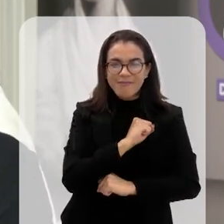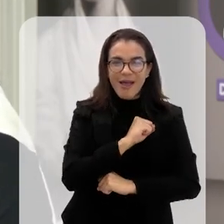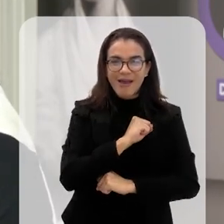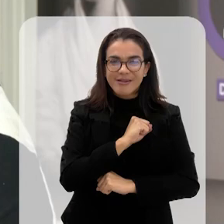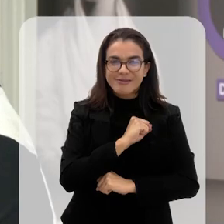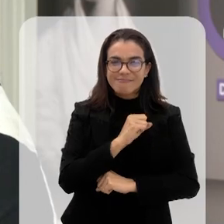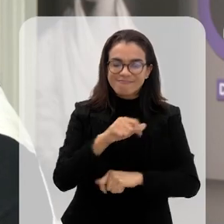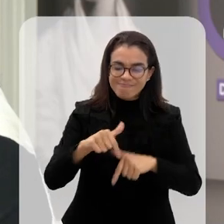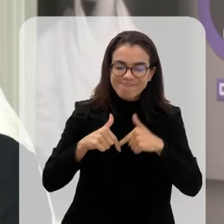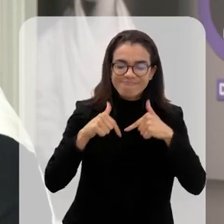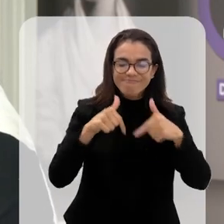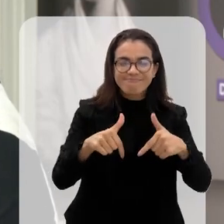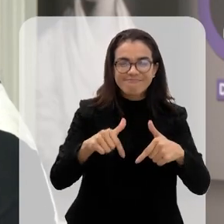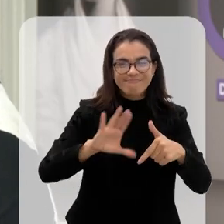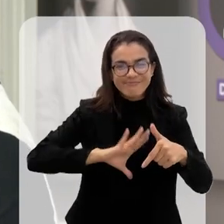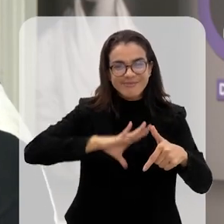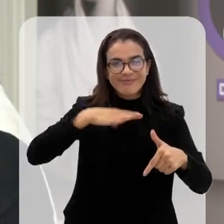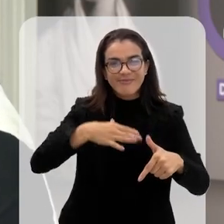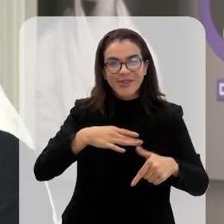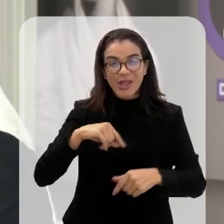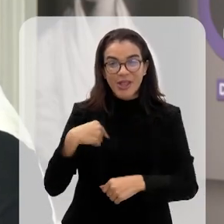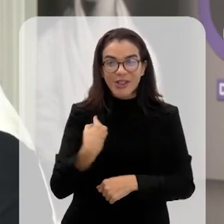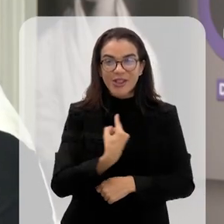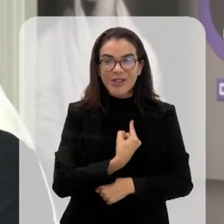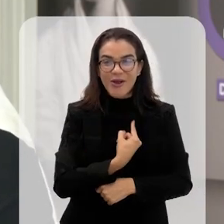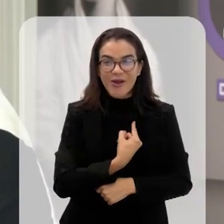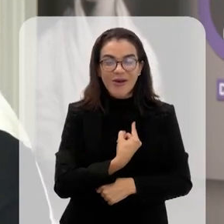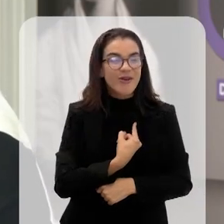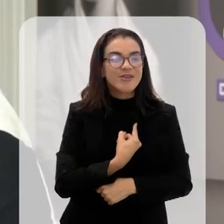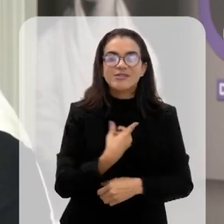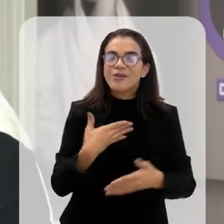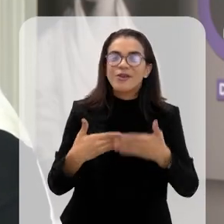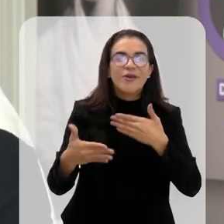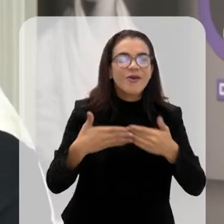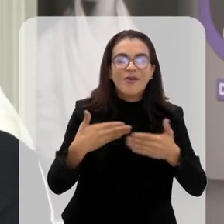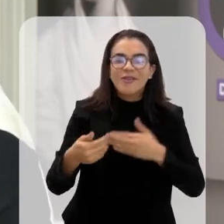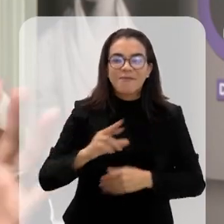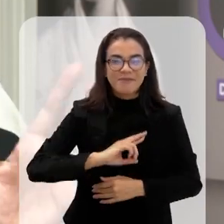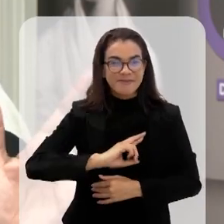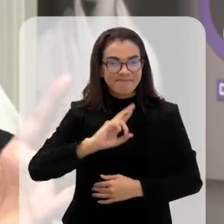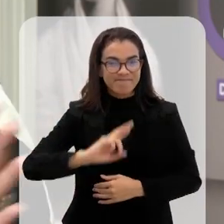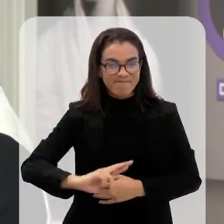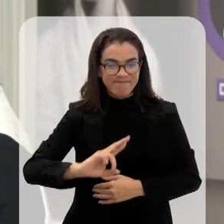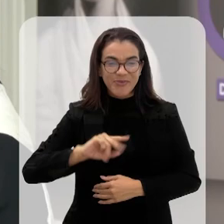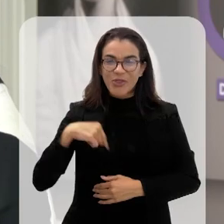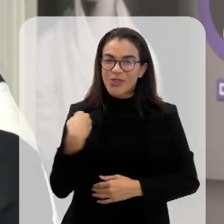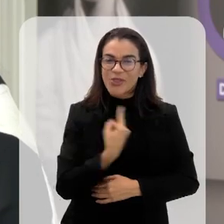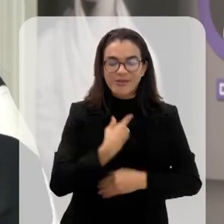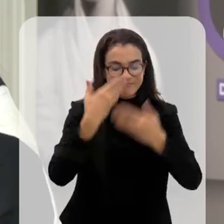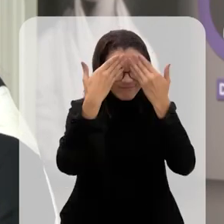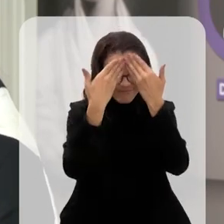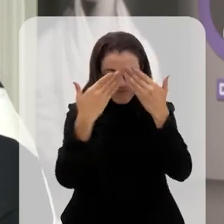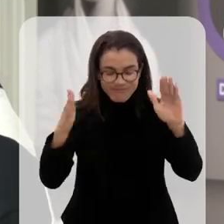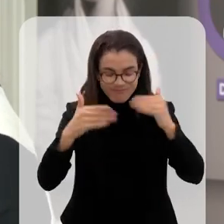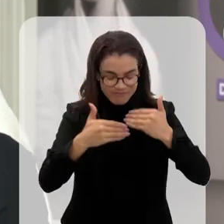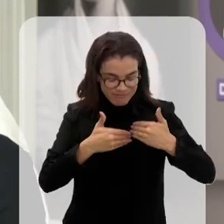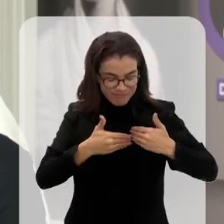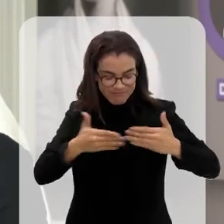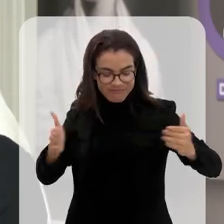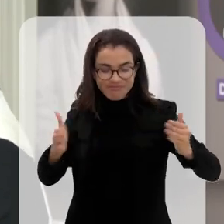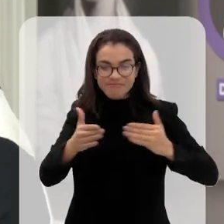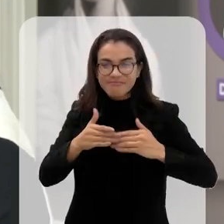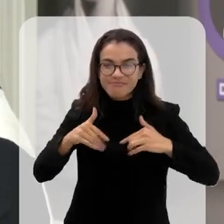lutar por aquilo que você quer. E vou dizer a vocês que nós estaremos, seja qual for a religião, estaremos